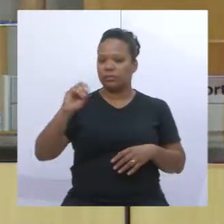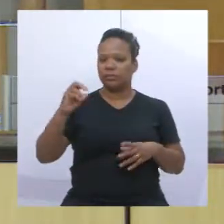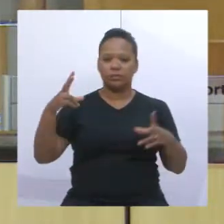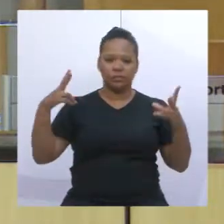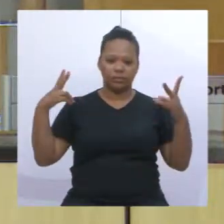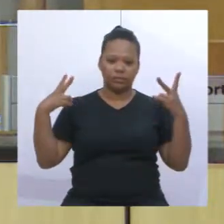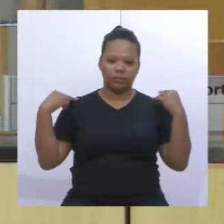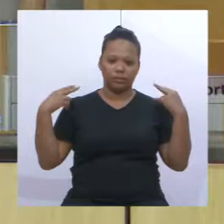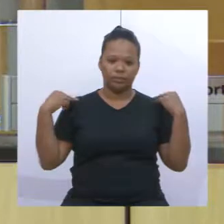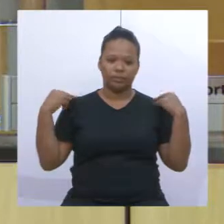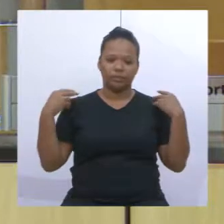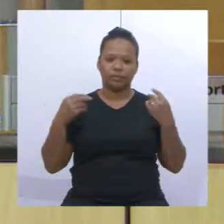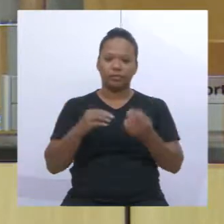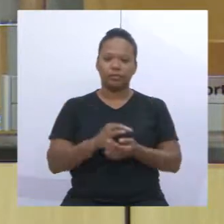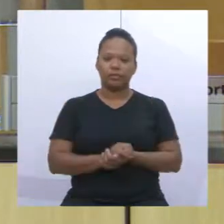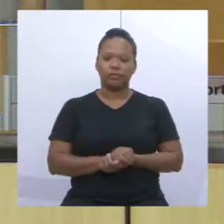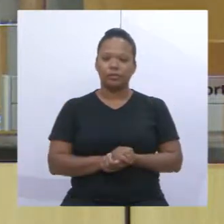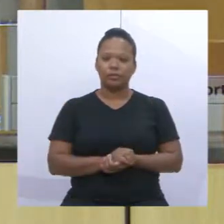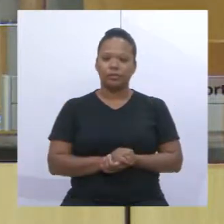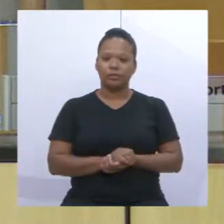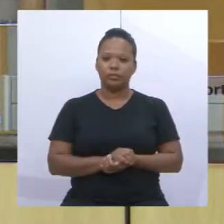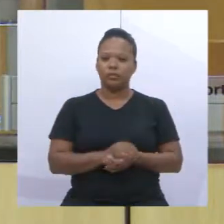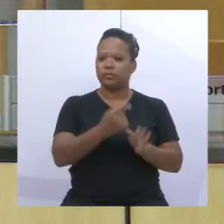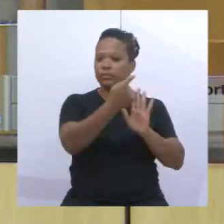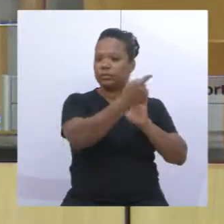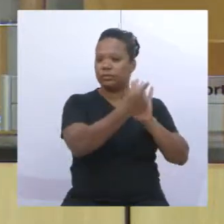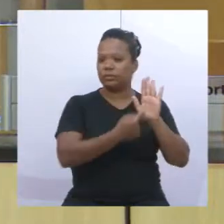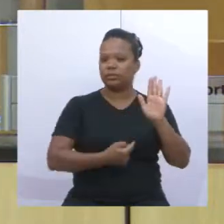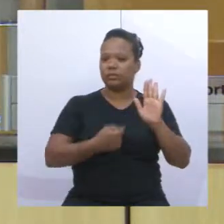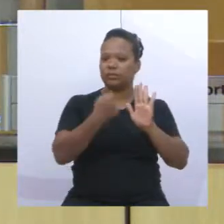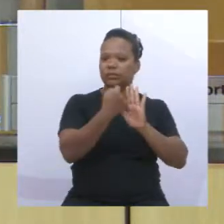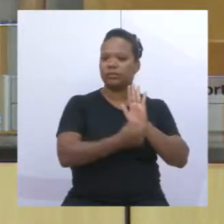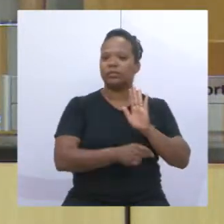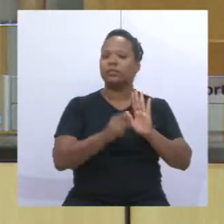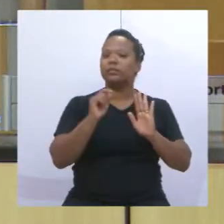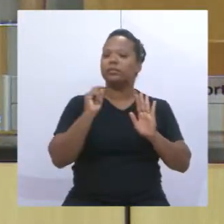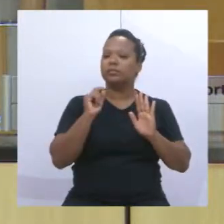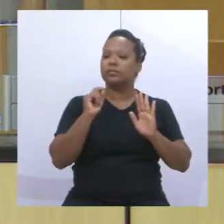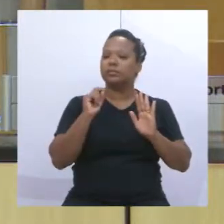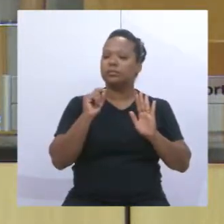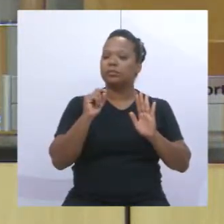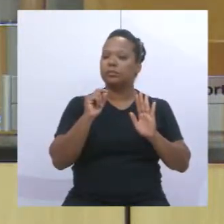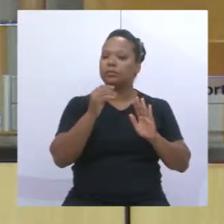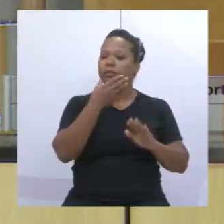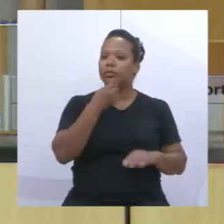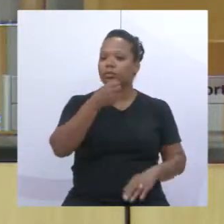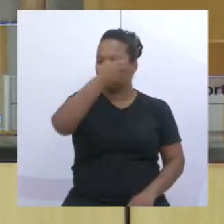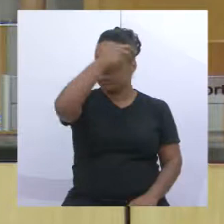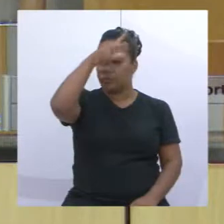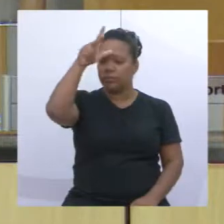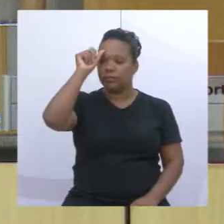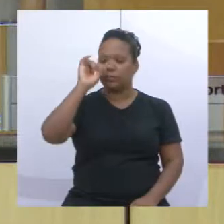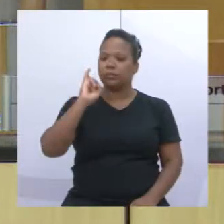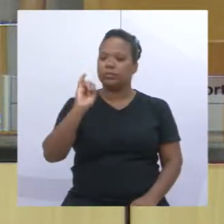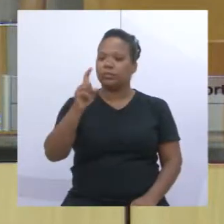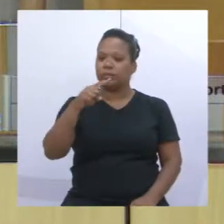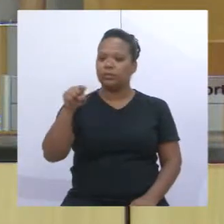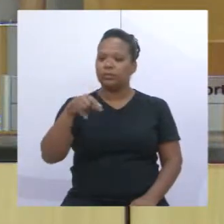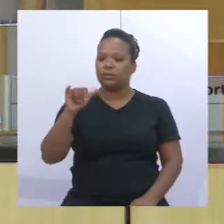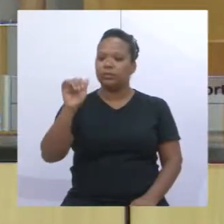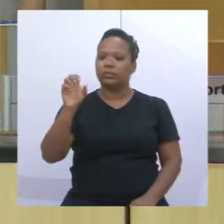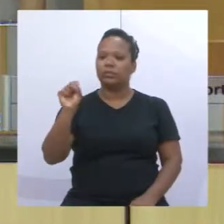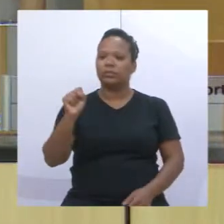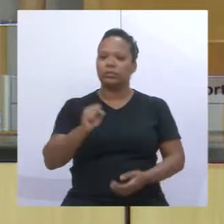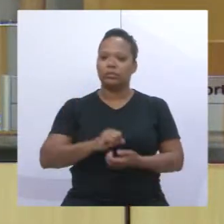Condutores, e a autoria do veto, prefeito municipal Isaías José de Santana.